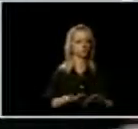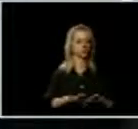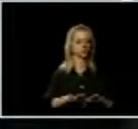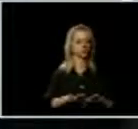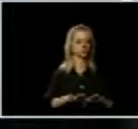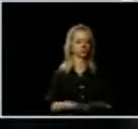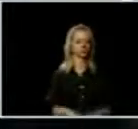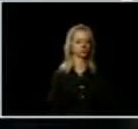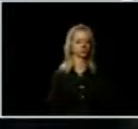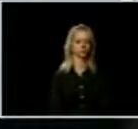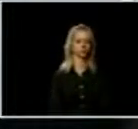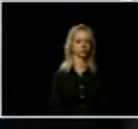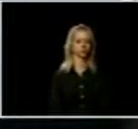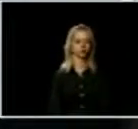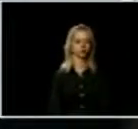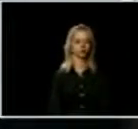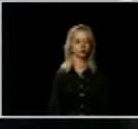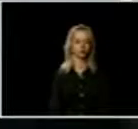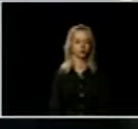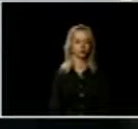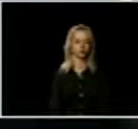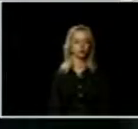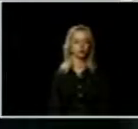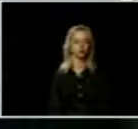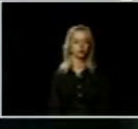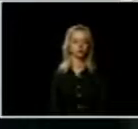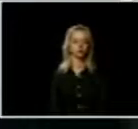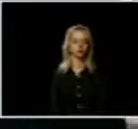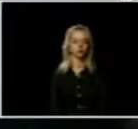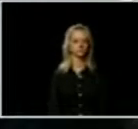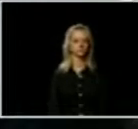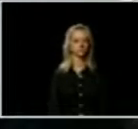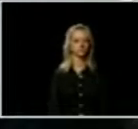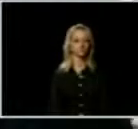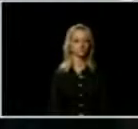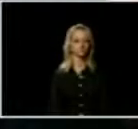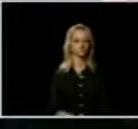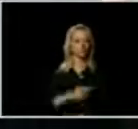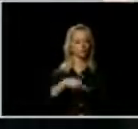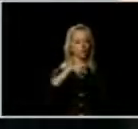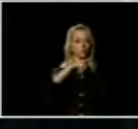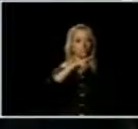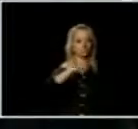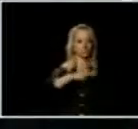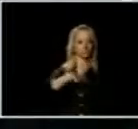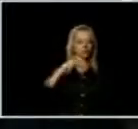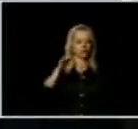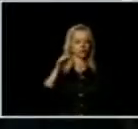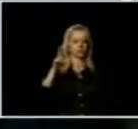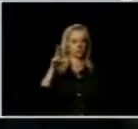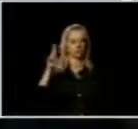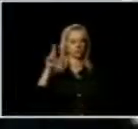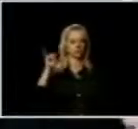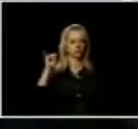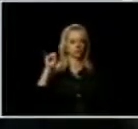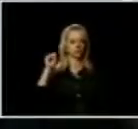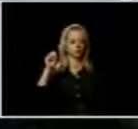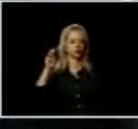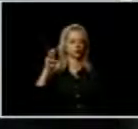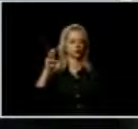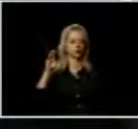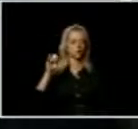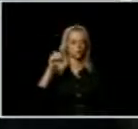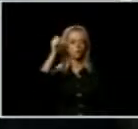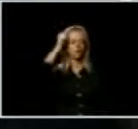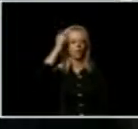global. E mais do que isso, nosso turismo, ele está voltado totalmente à área cultural.